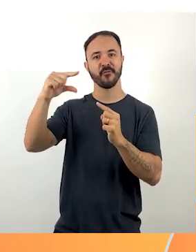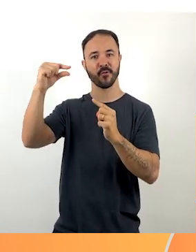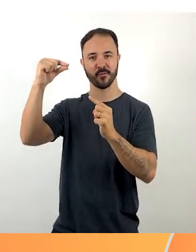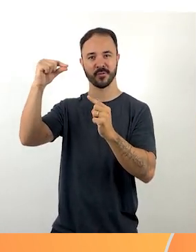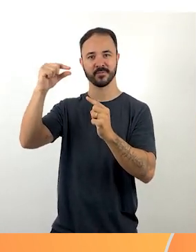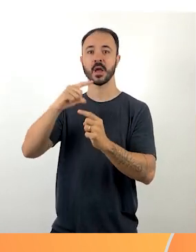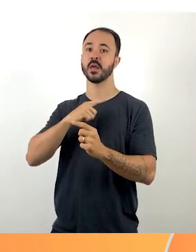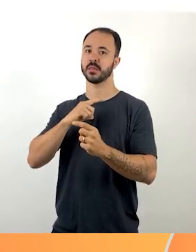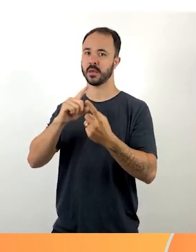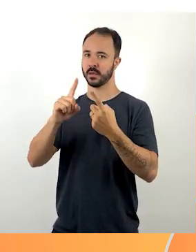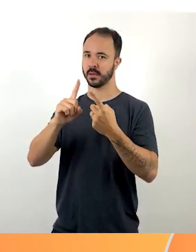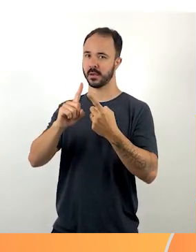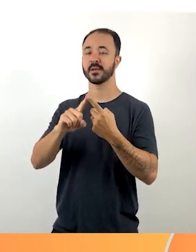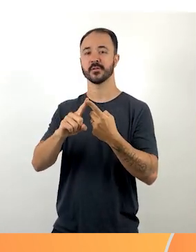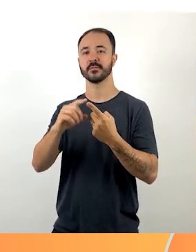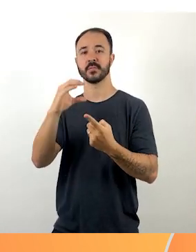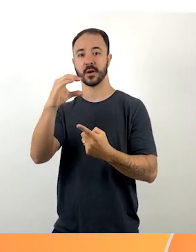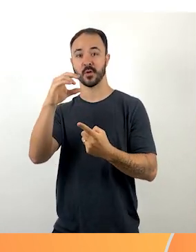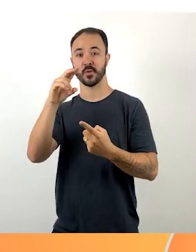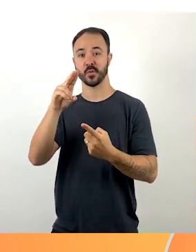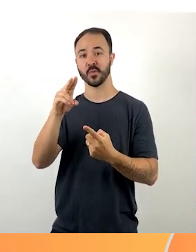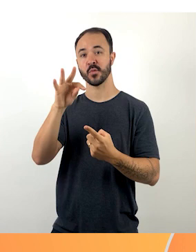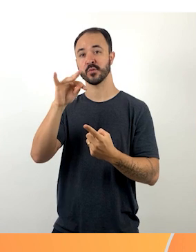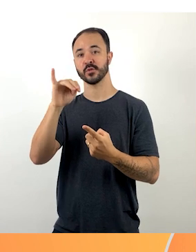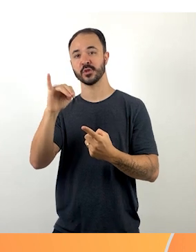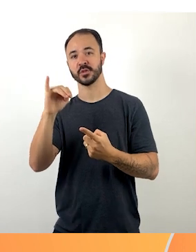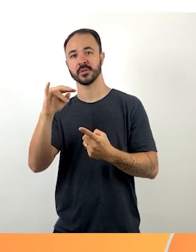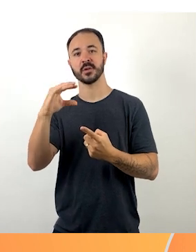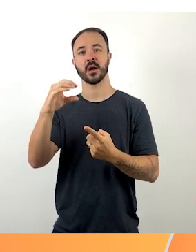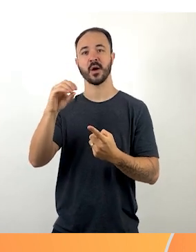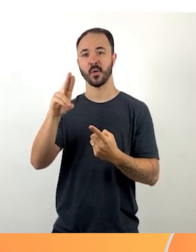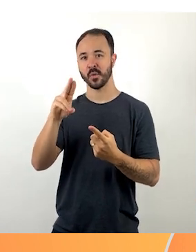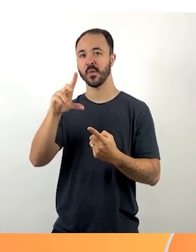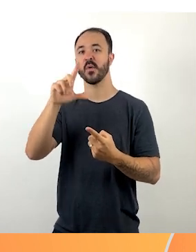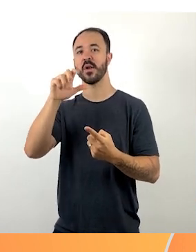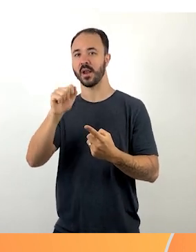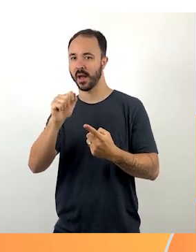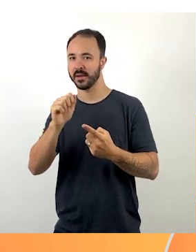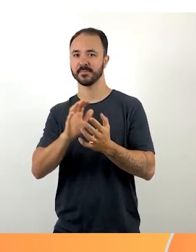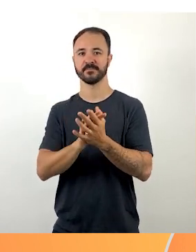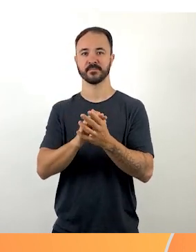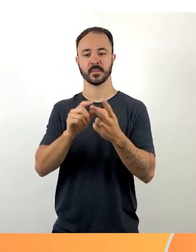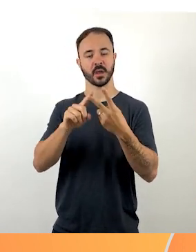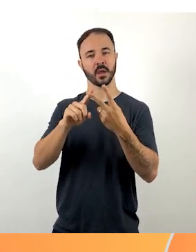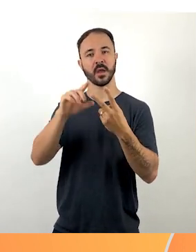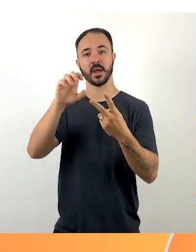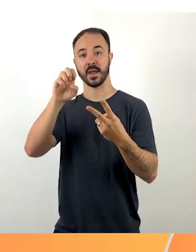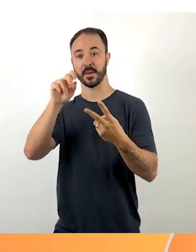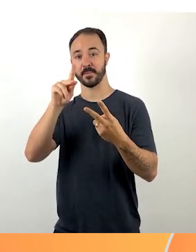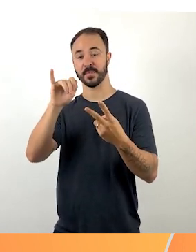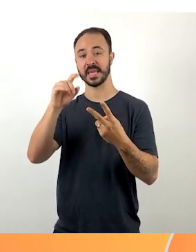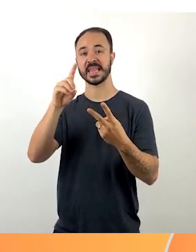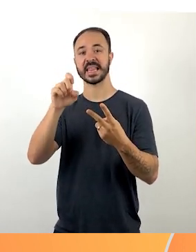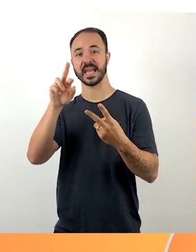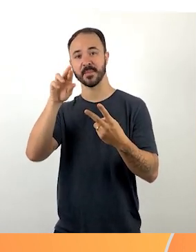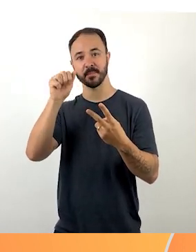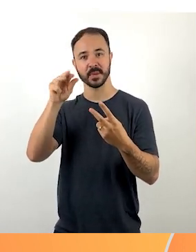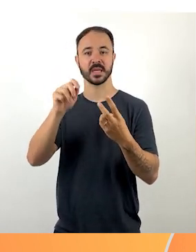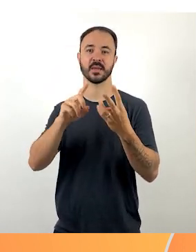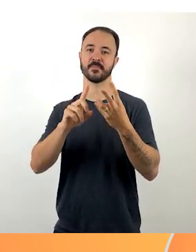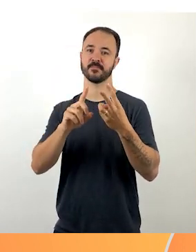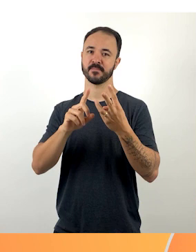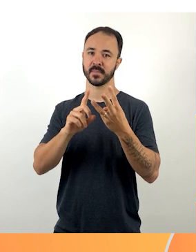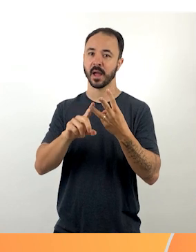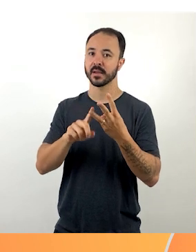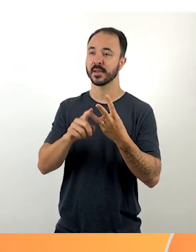Aqui nós temos a cutícula, vamos relembrar? Sua espessura depende do meio. Nós temos aqui a epiderme superior,